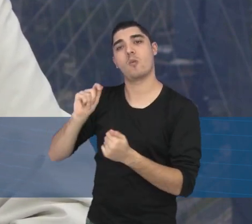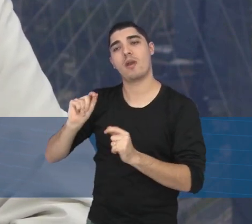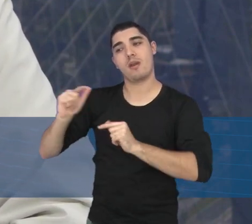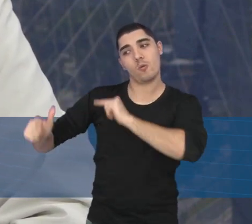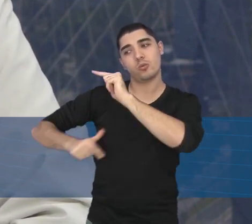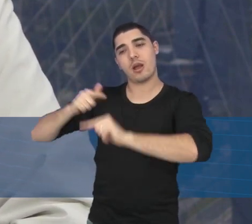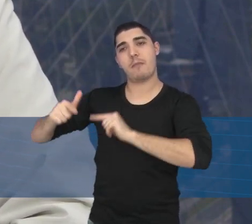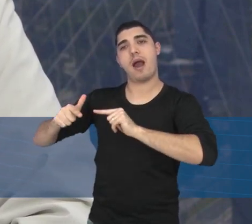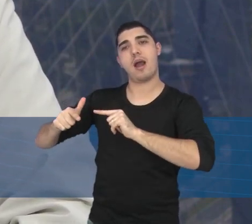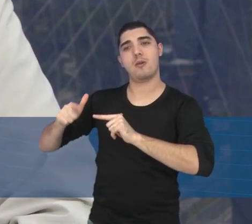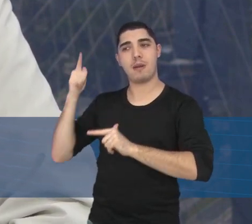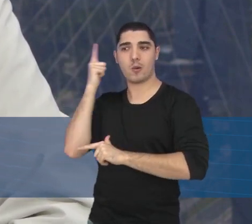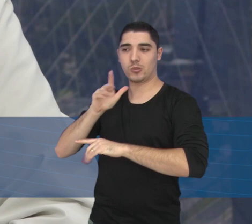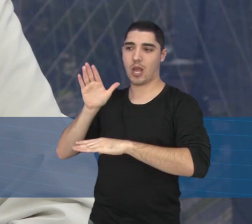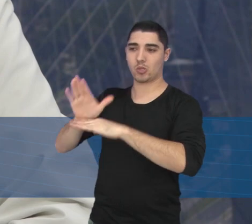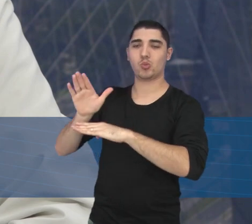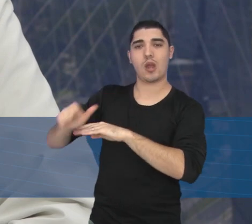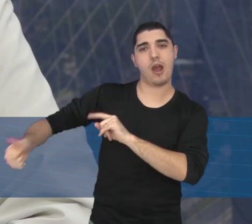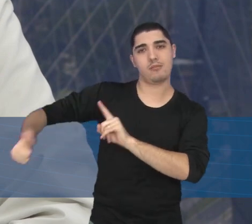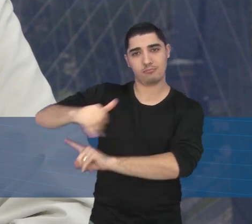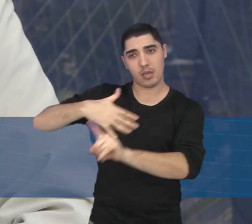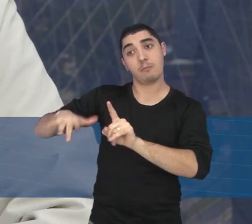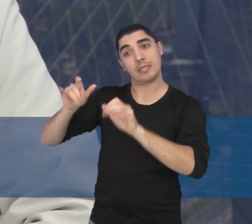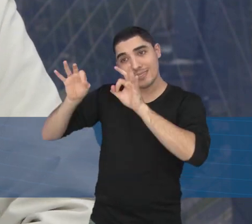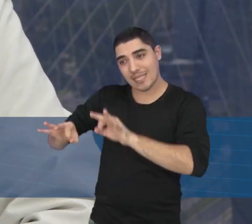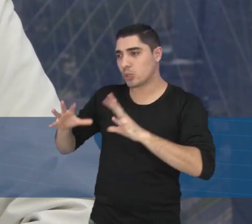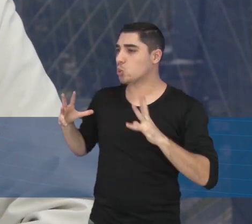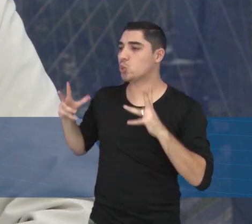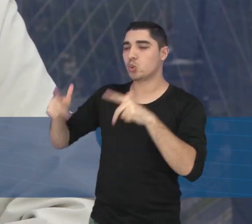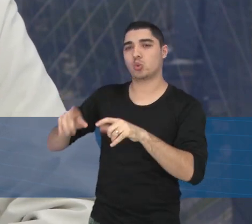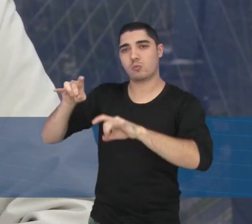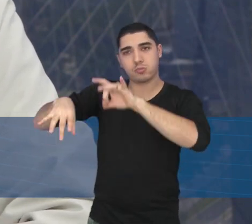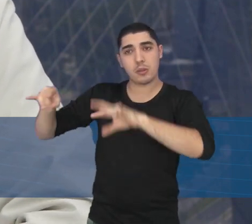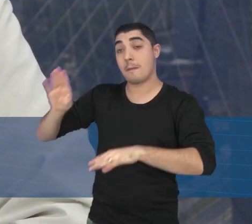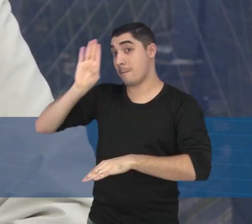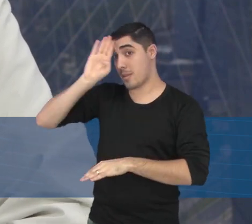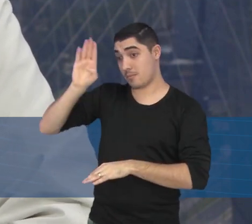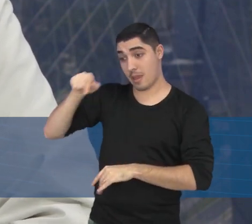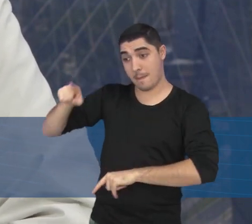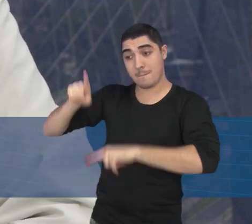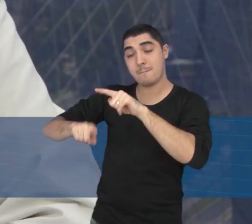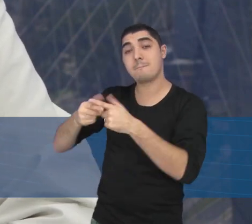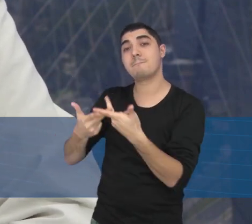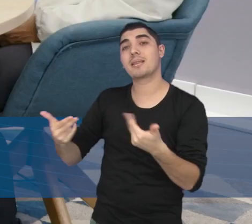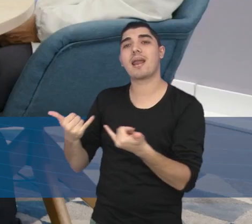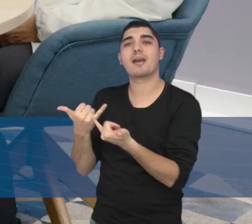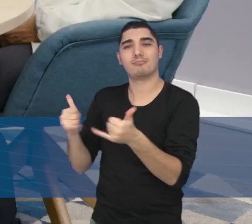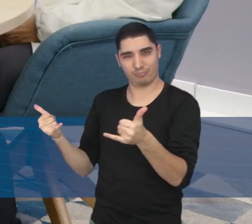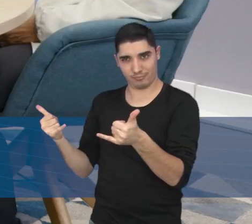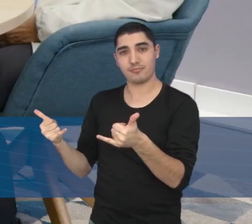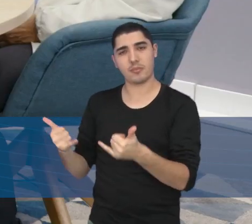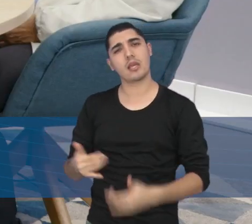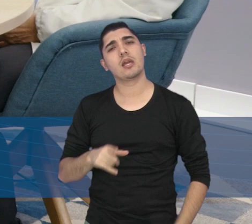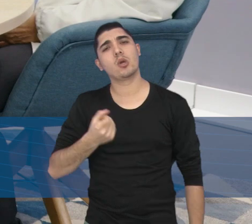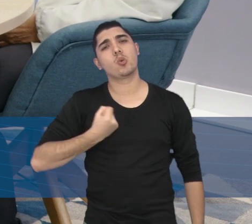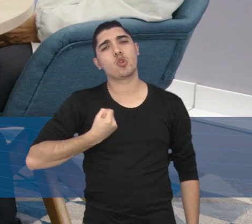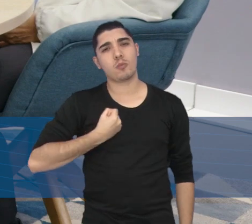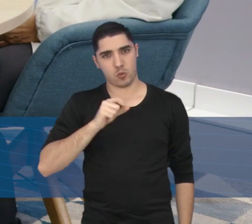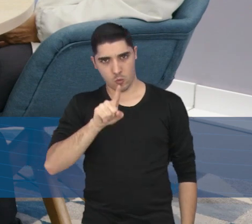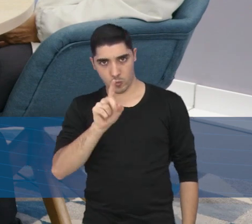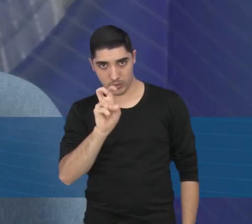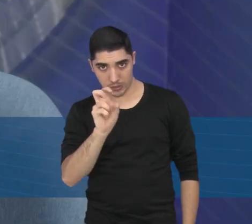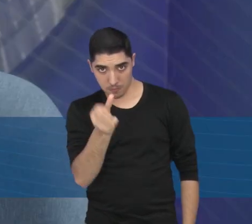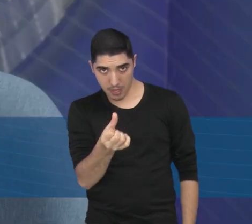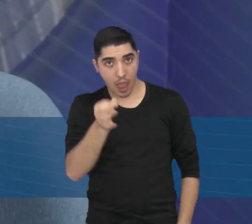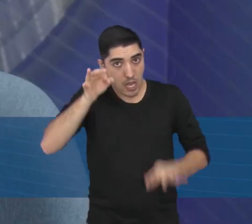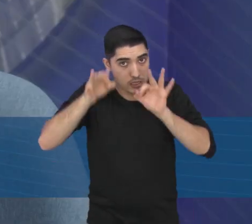ambiental para ter esse descarte correto de tudo, principalmente dos eletroeletrônicos. E o 156 é a porta de